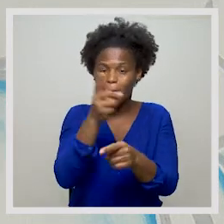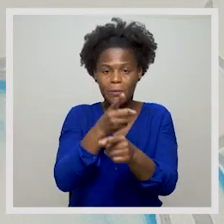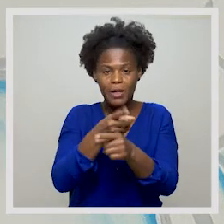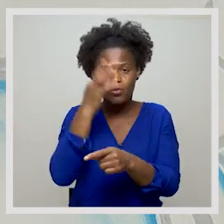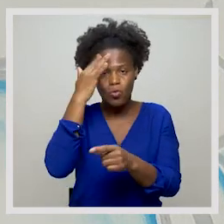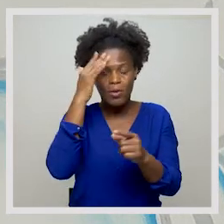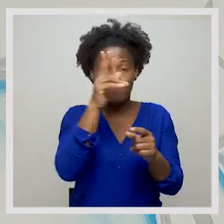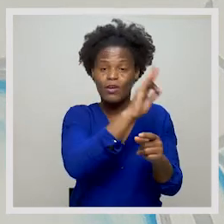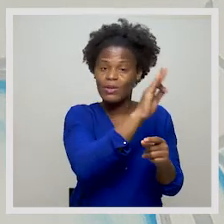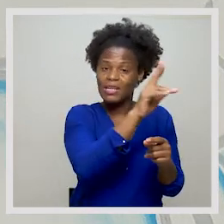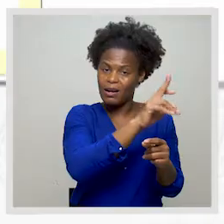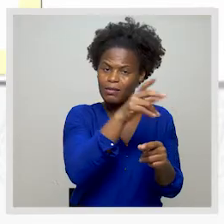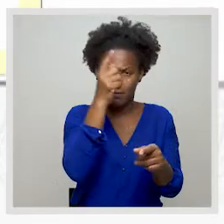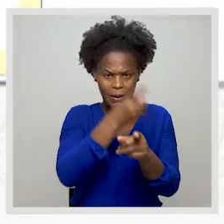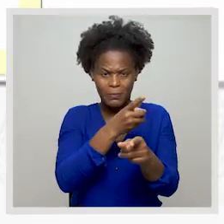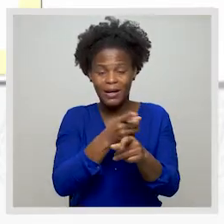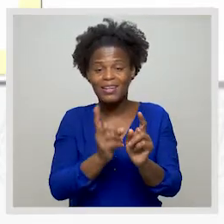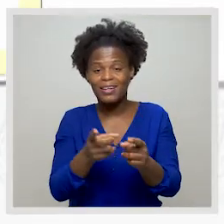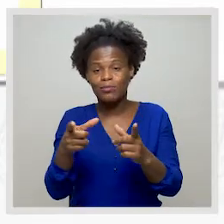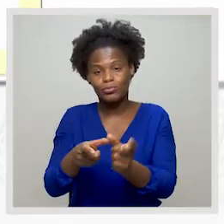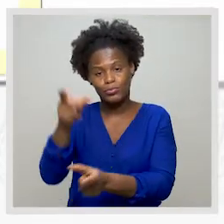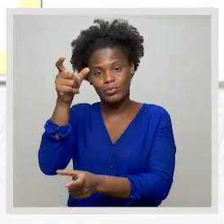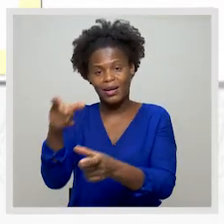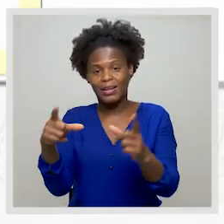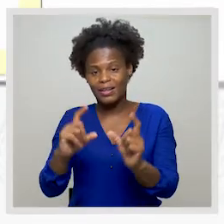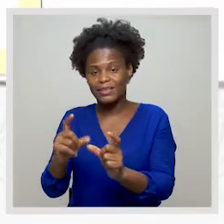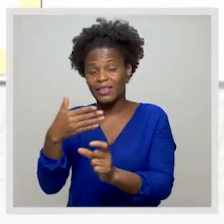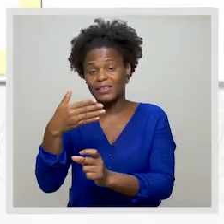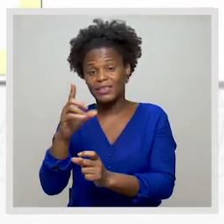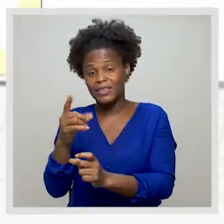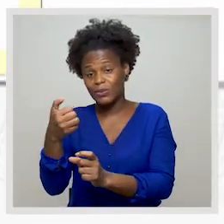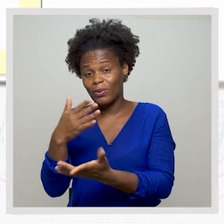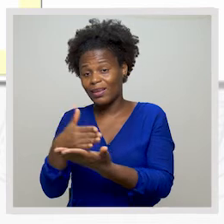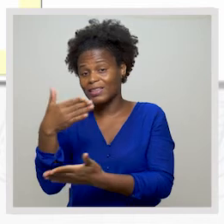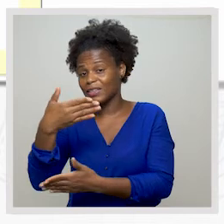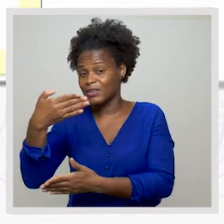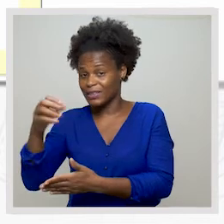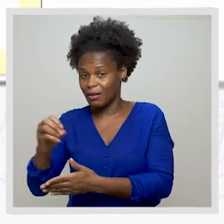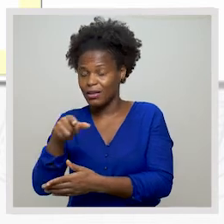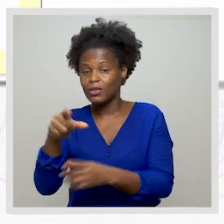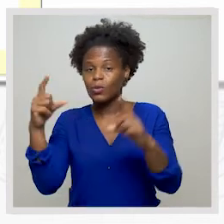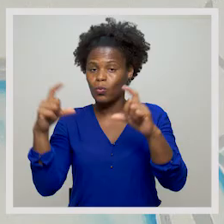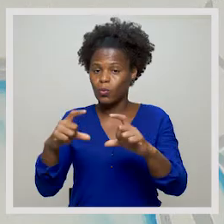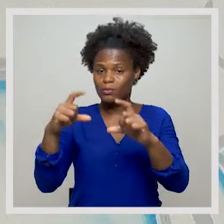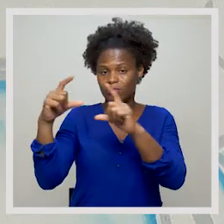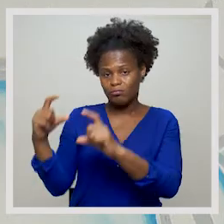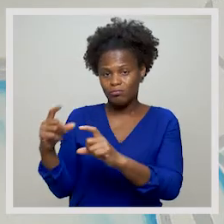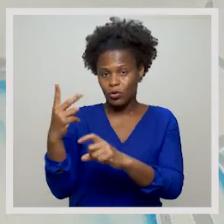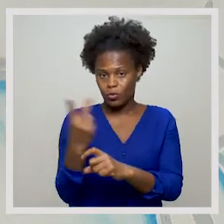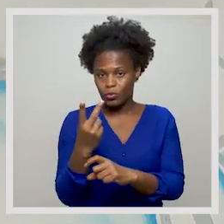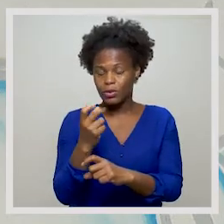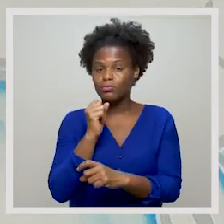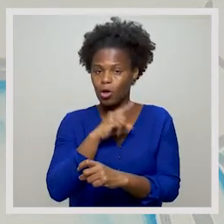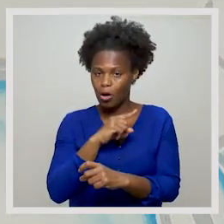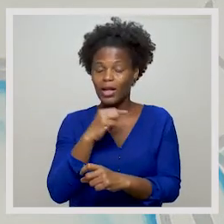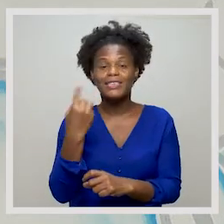tem a mesma frequência relativa, que a classe 165 a 170. Então, essas duas classes